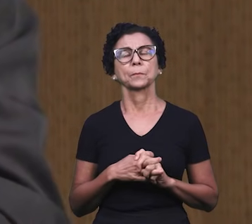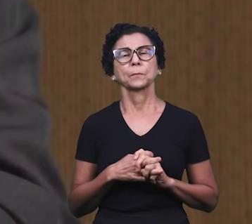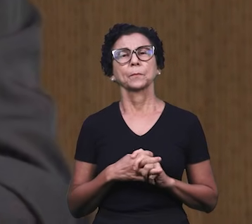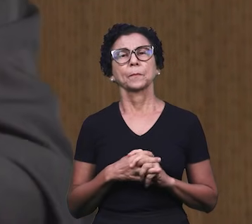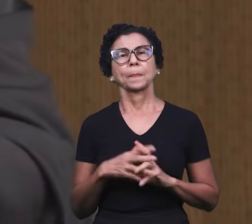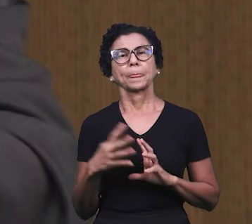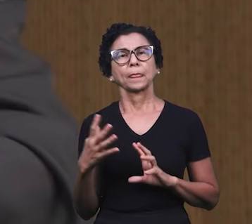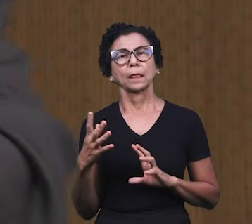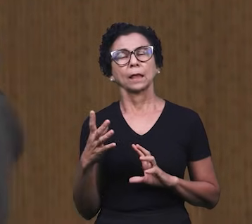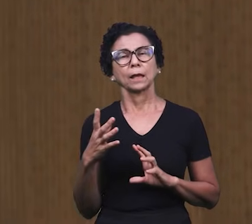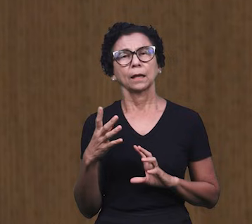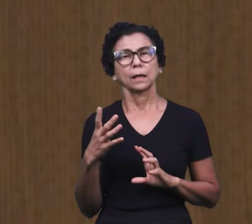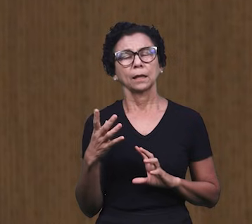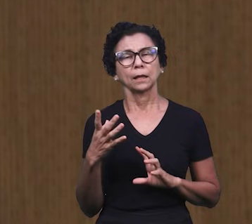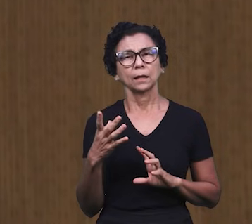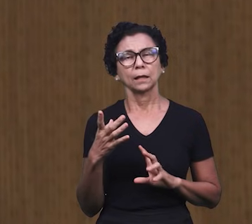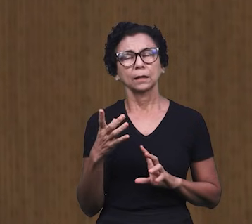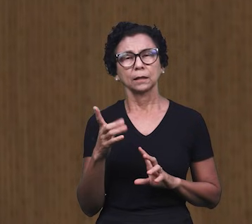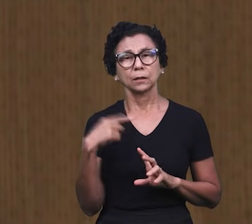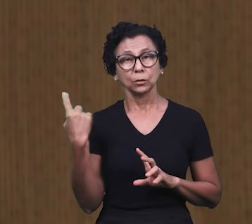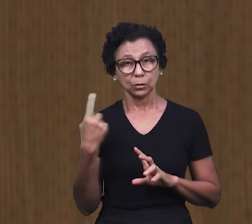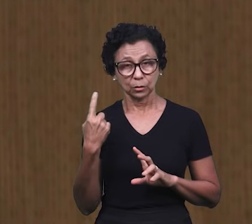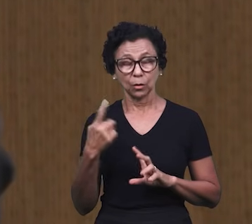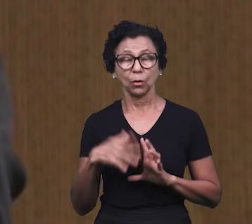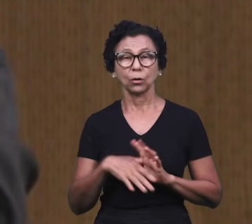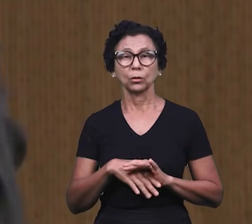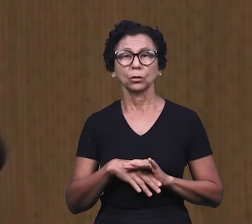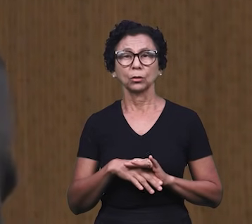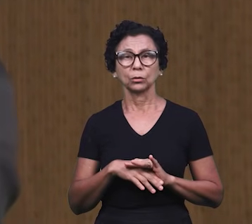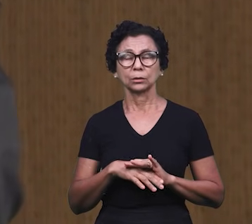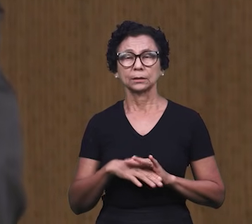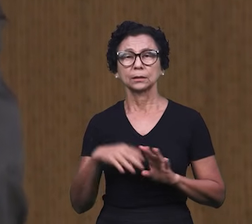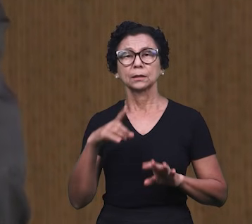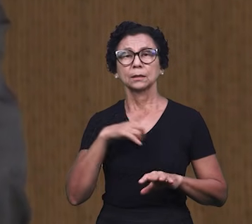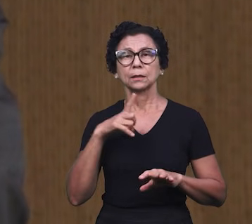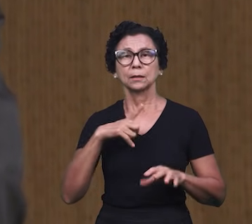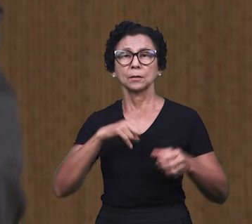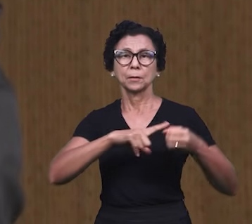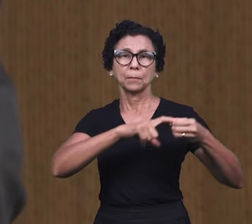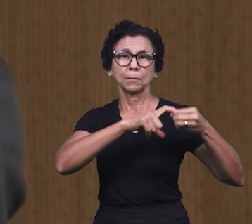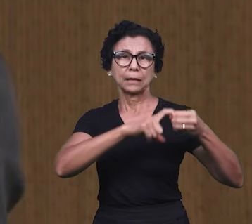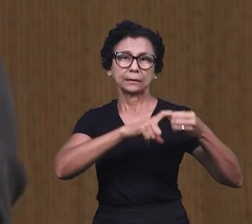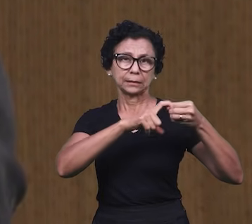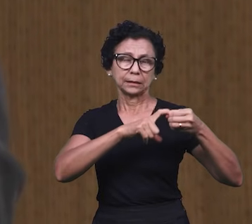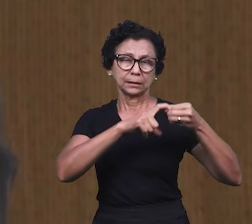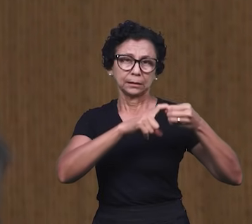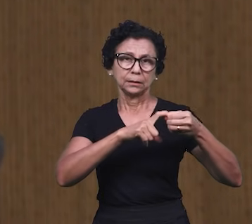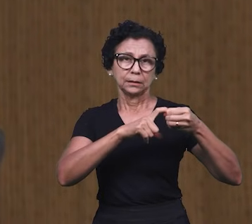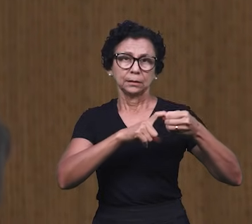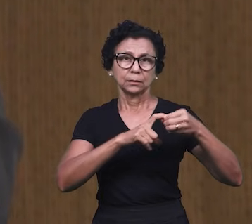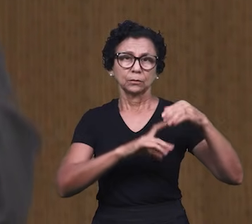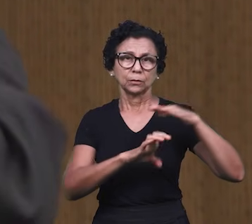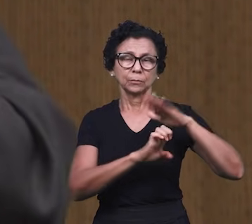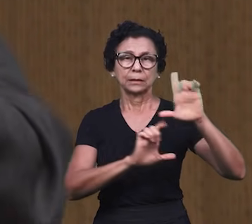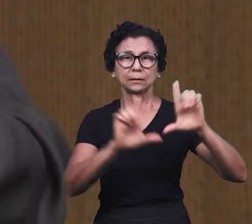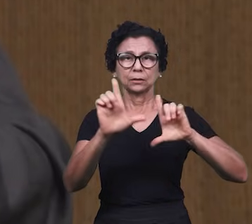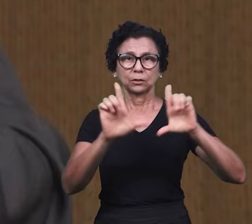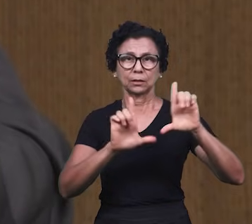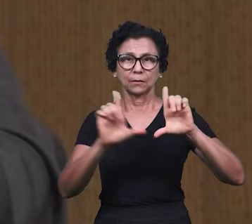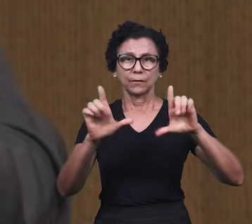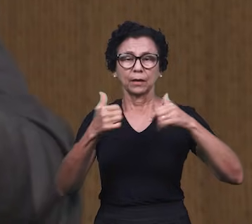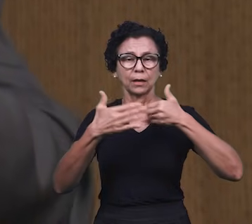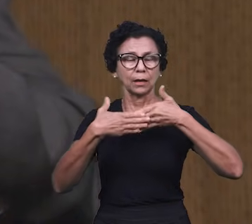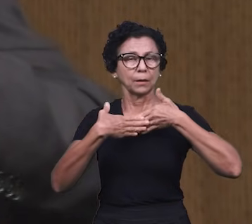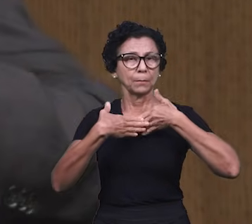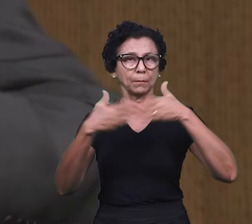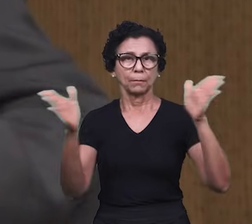nós enviamos para TVs parceiras, esse sinal já é um sinal aberto.